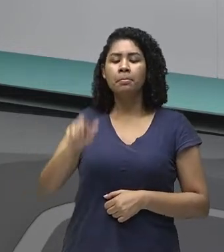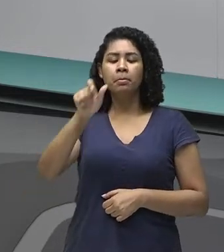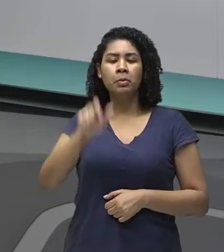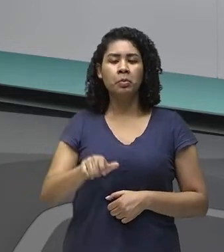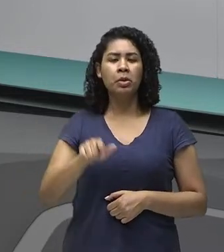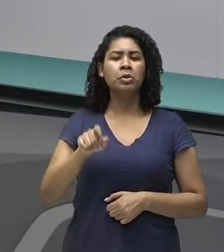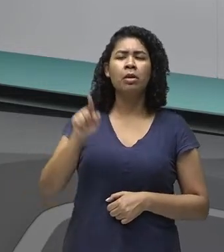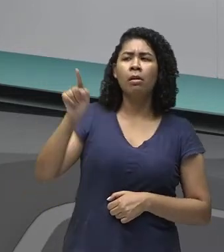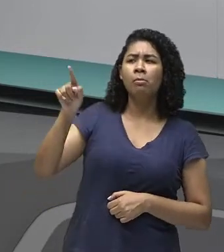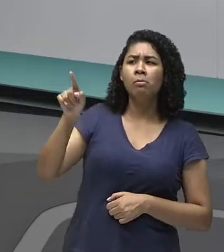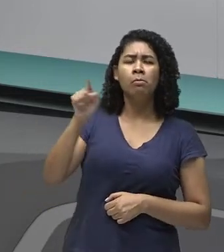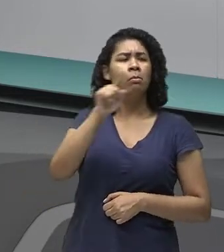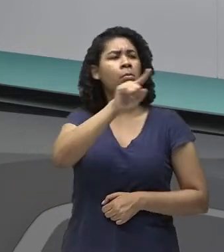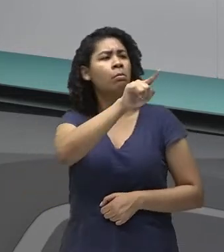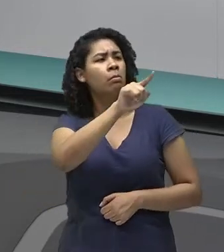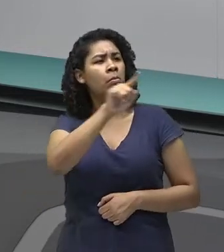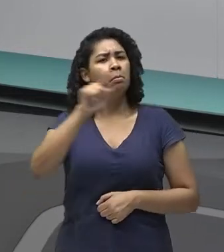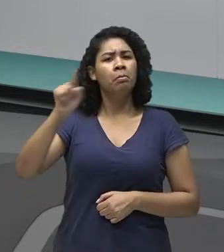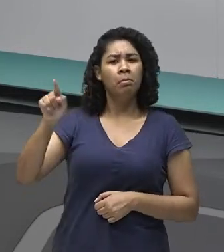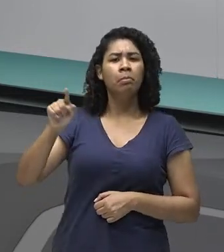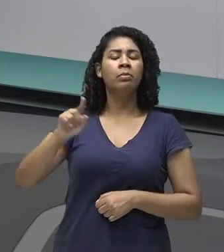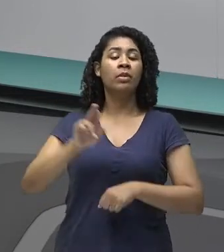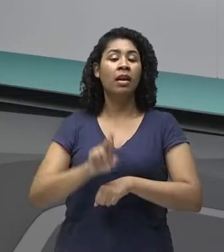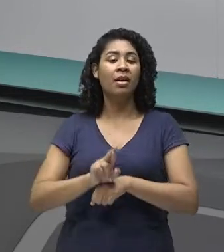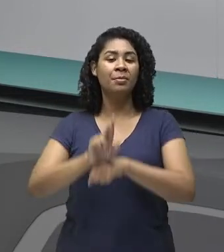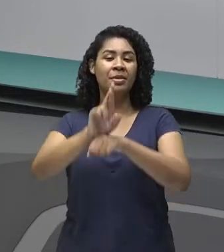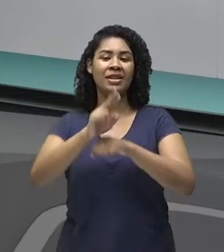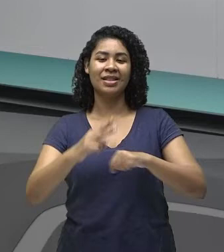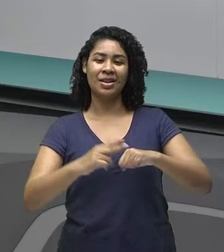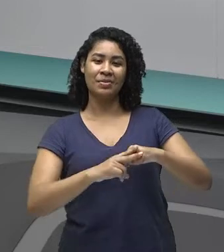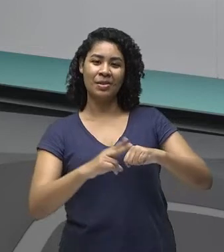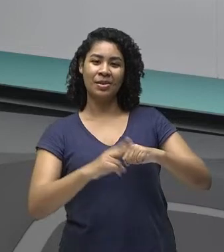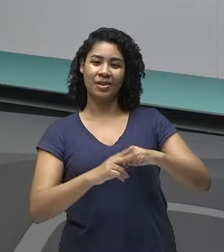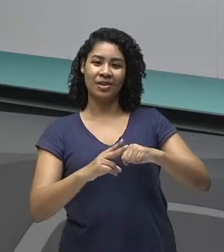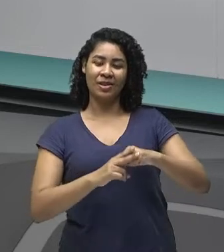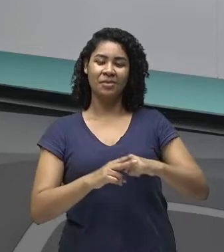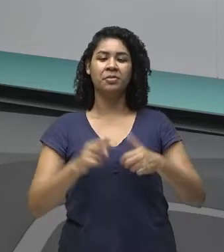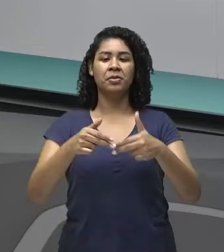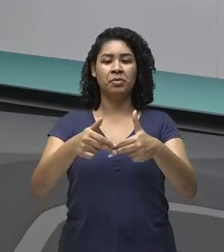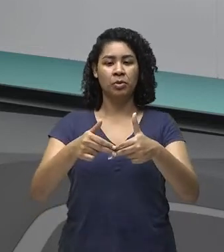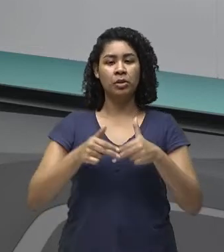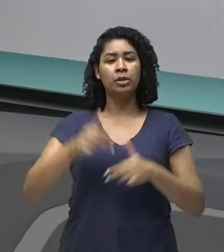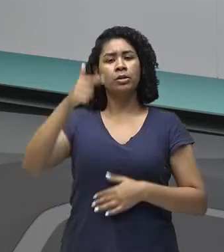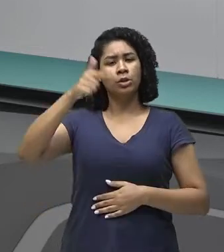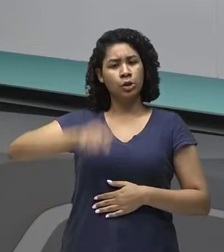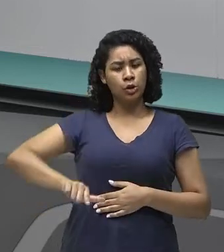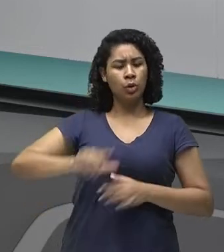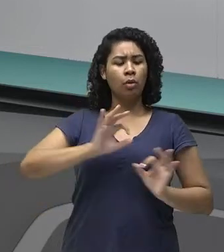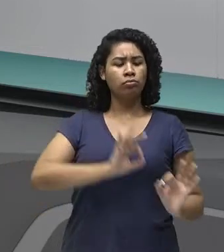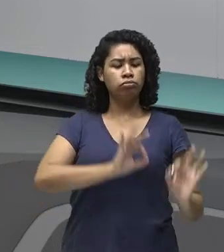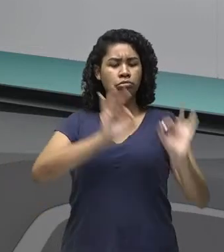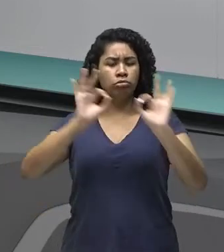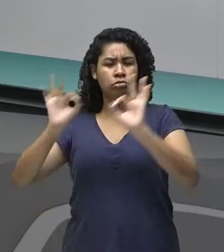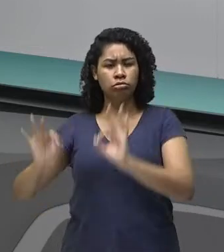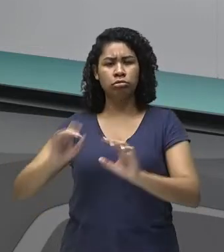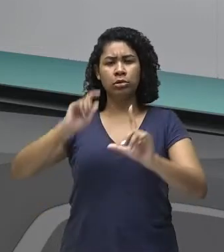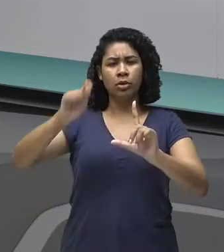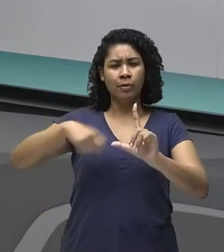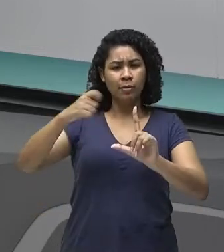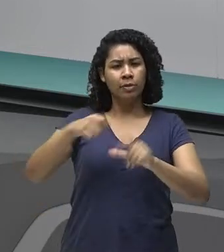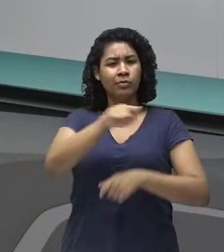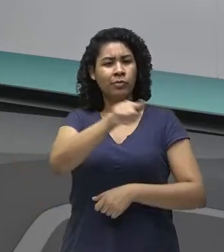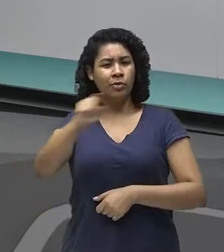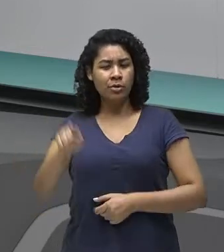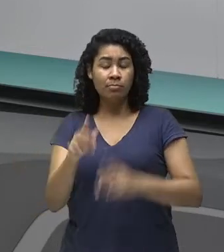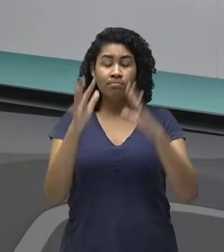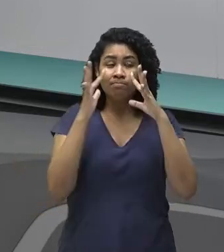né, representando aí o pronome que eles estão falando. Então, nós vamos passar mais uma vez para a gente, prestem